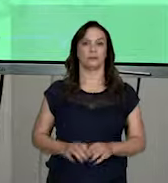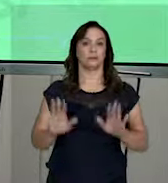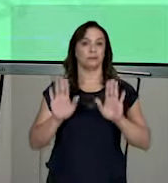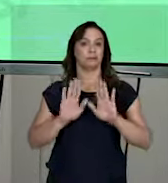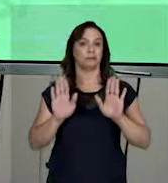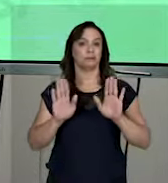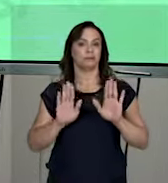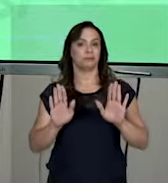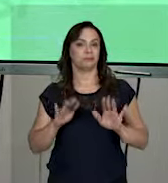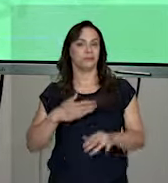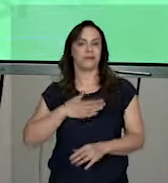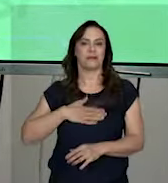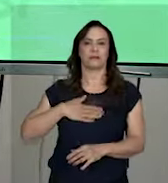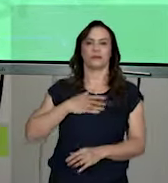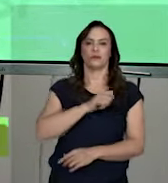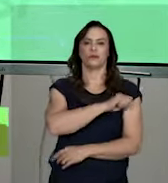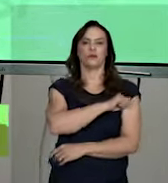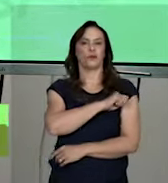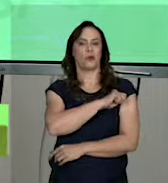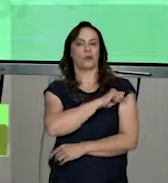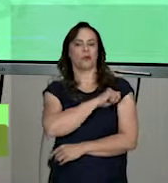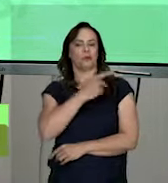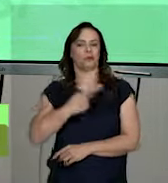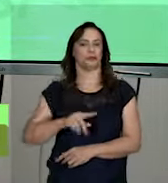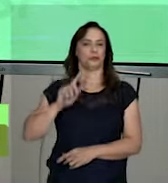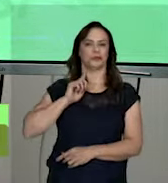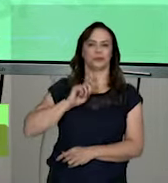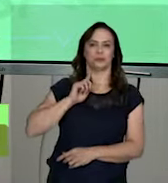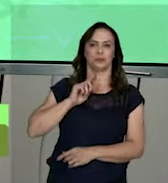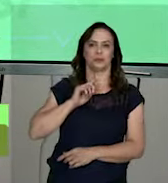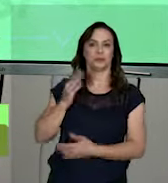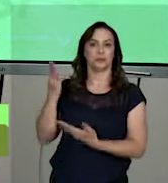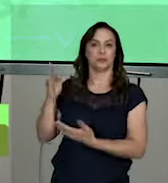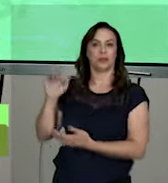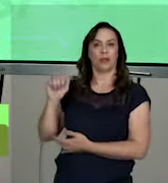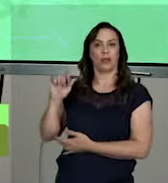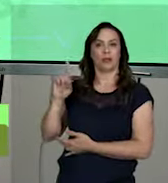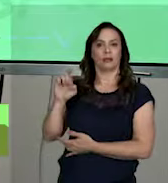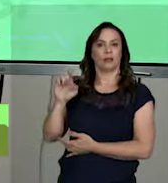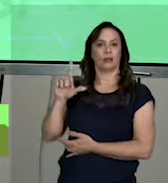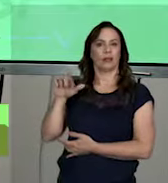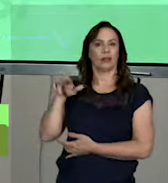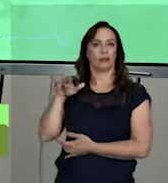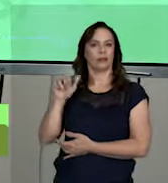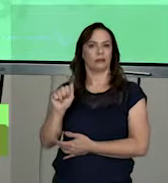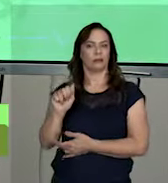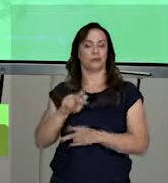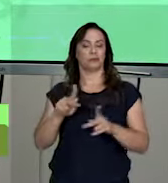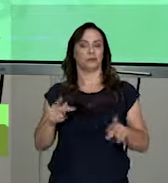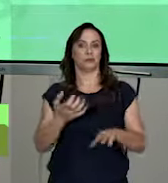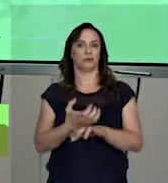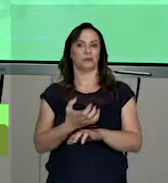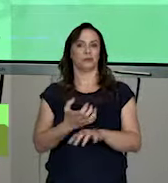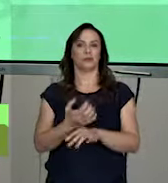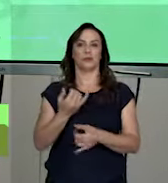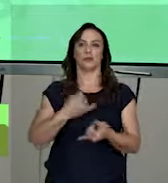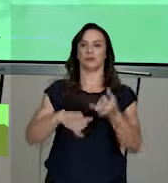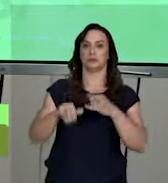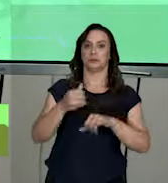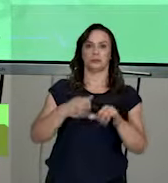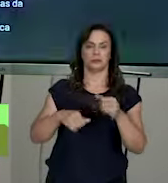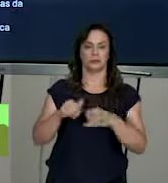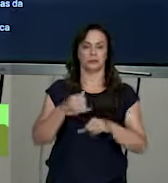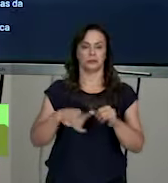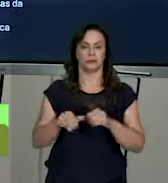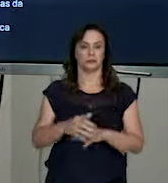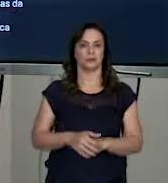Olá, querido aluno da Rede Estadual de Minas Gerais. Eu sou a professora Adelina Azevedo, professora de Química. E